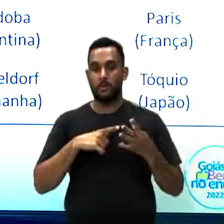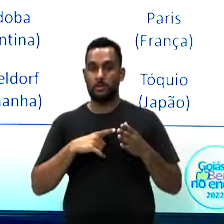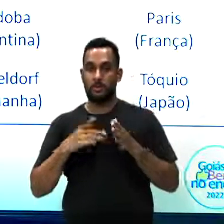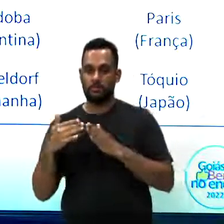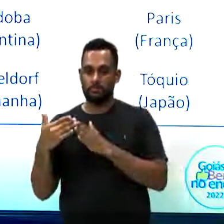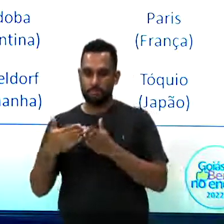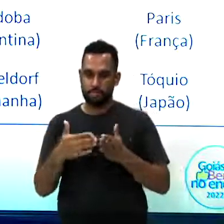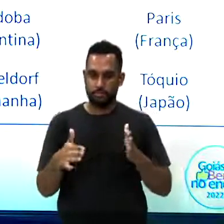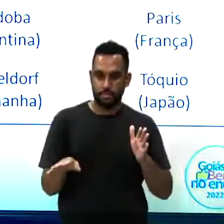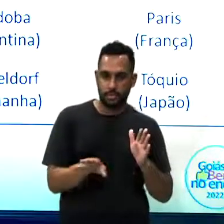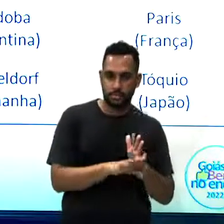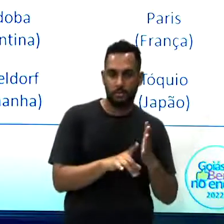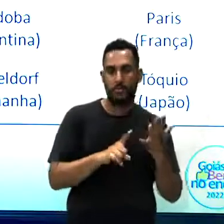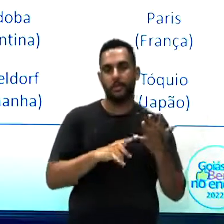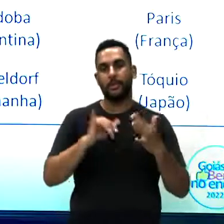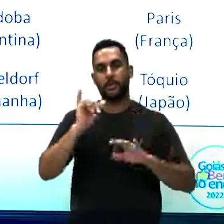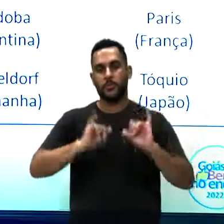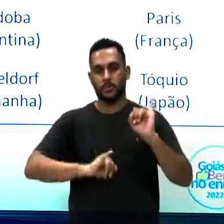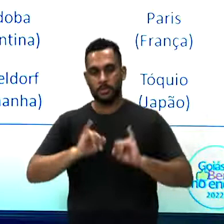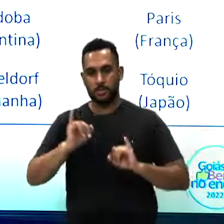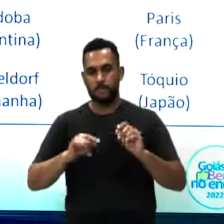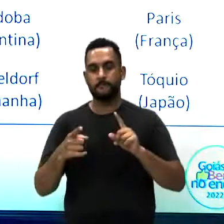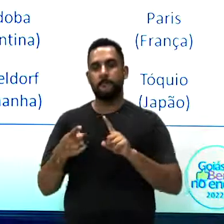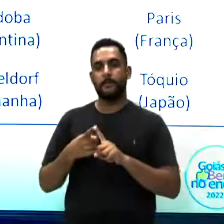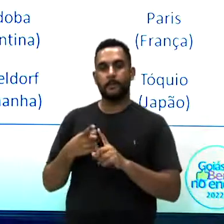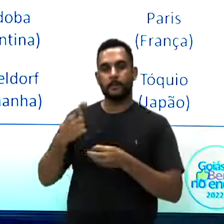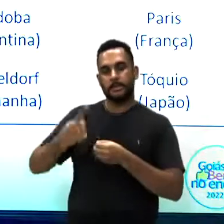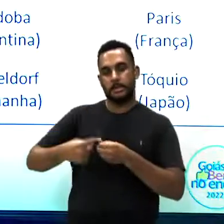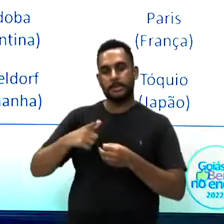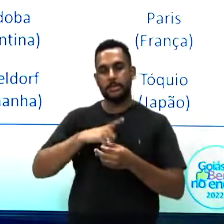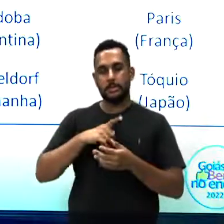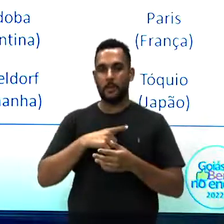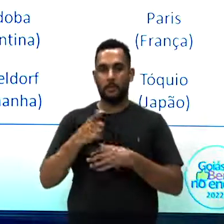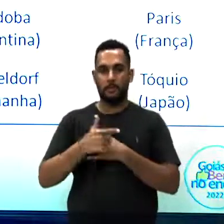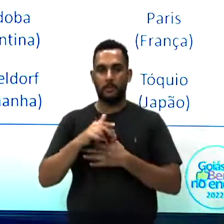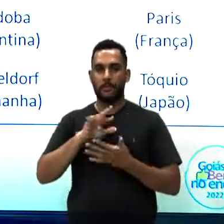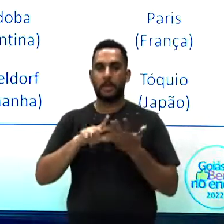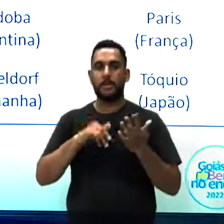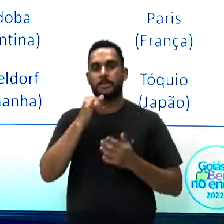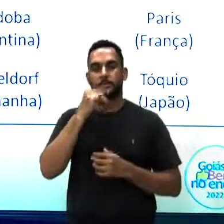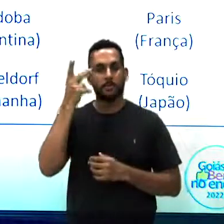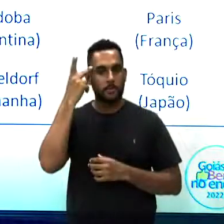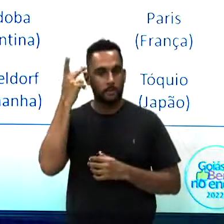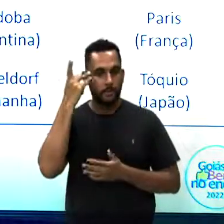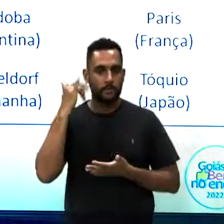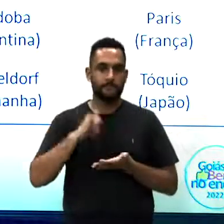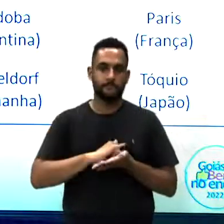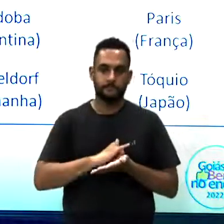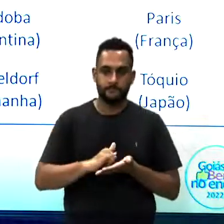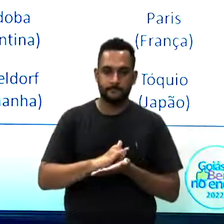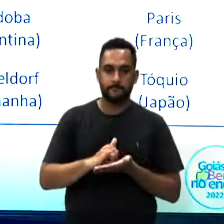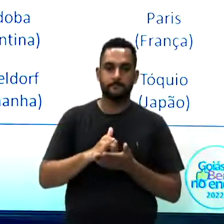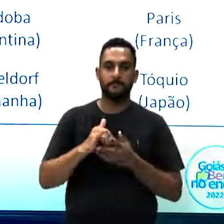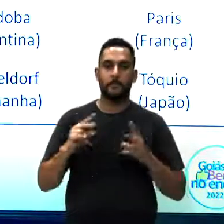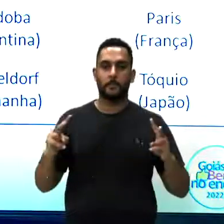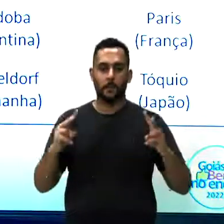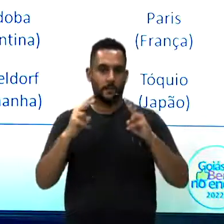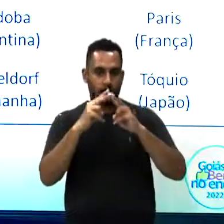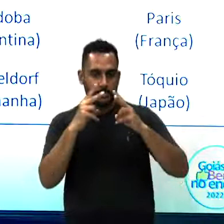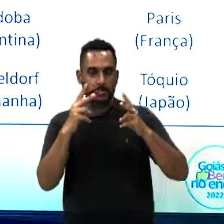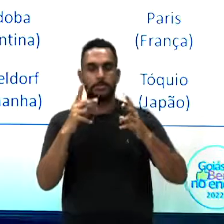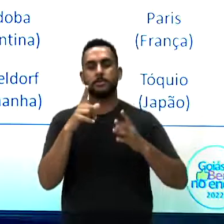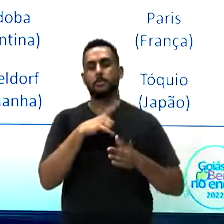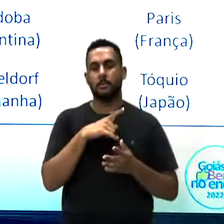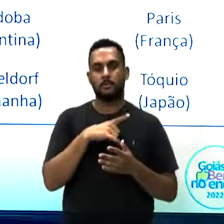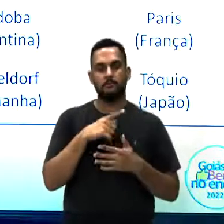portuária, industrial e cidades de múltiplas funções, como a cidade de São Paulo, Nova York, Paris, que são cidades que têm